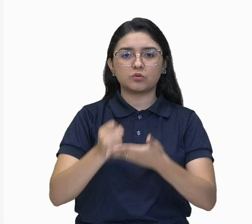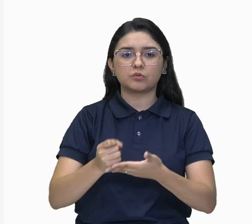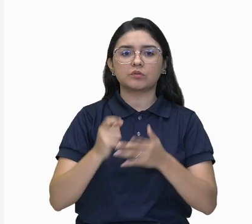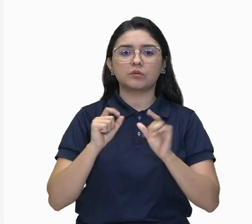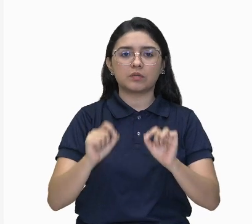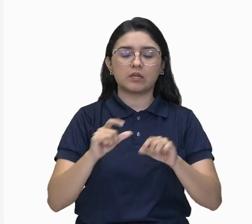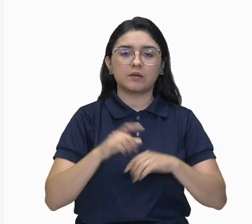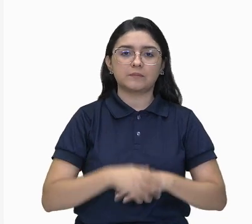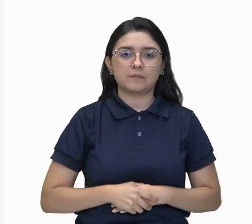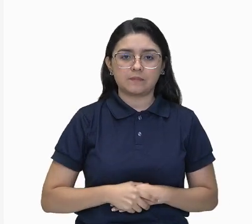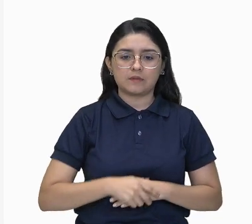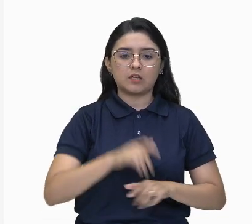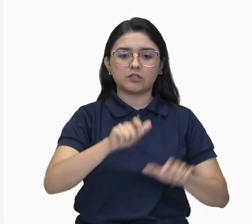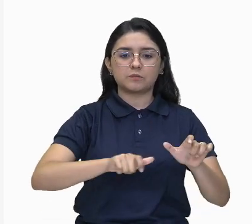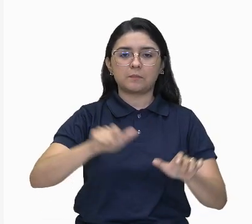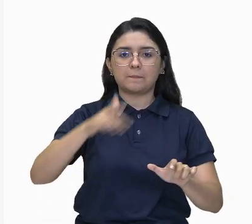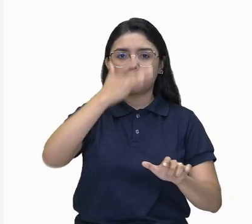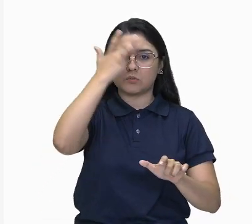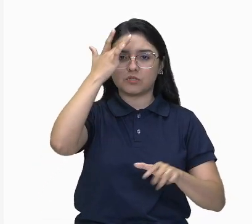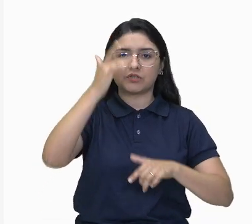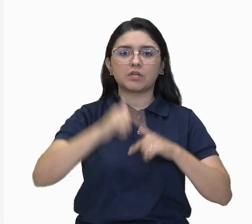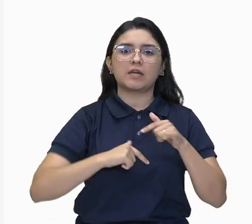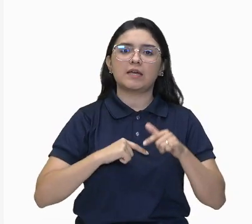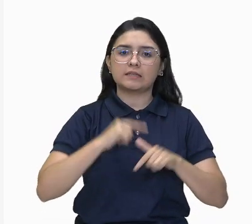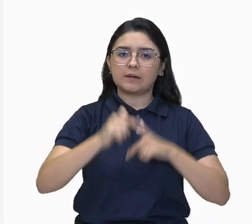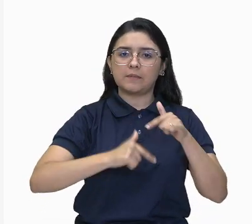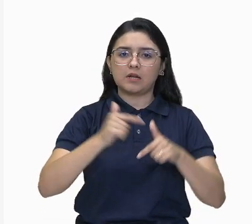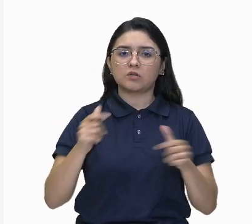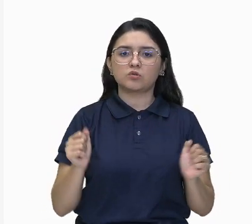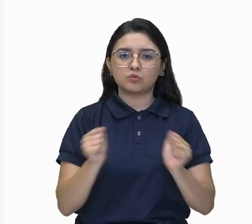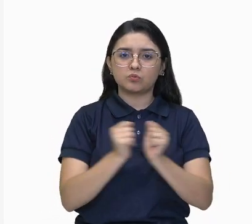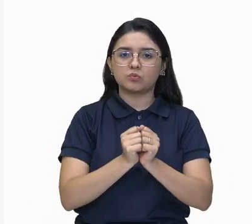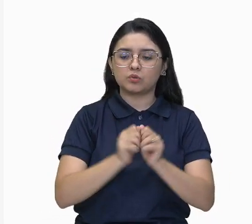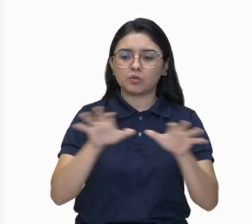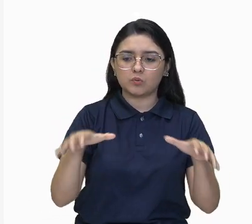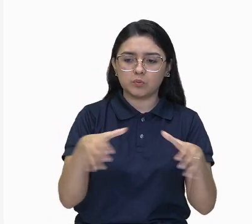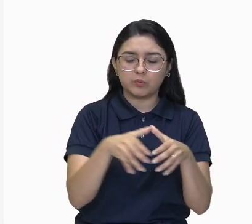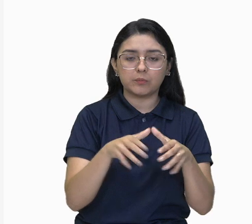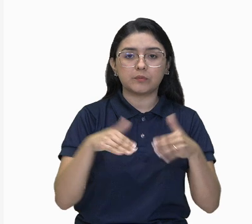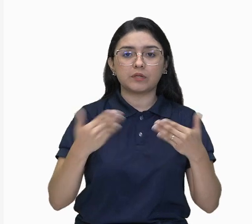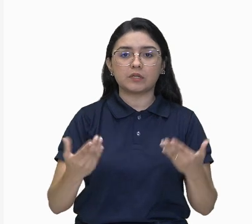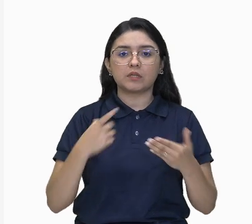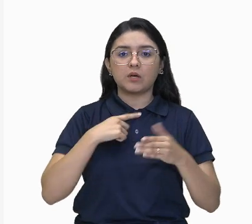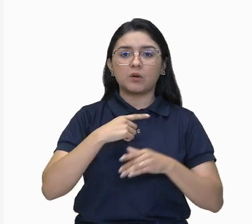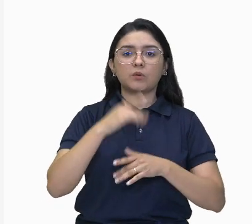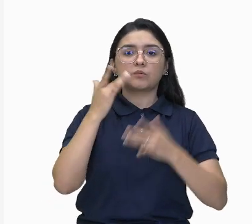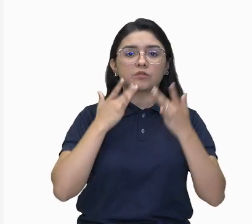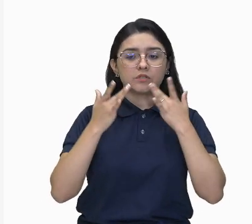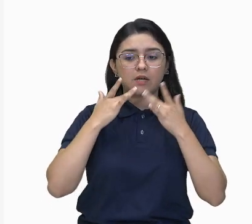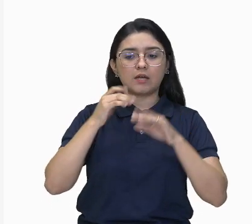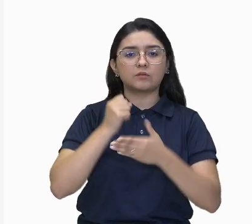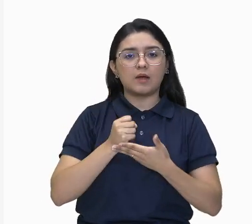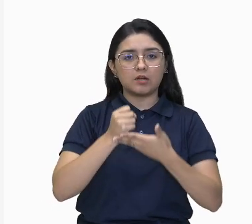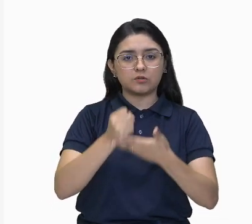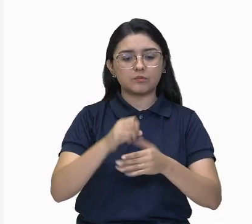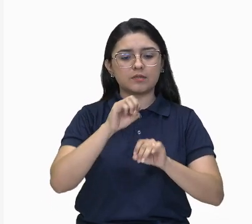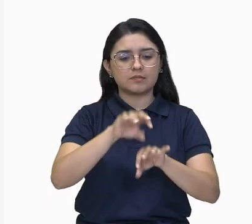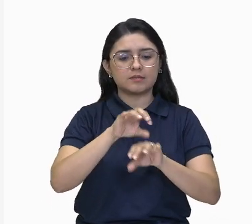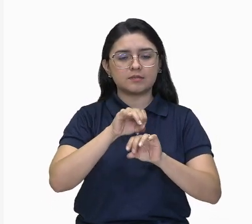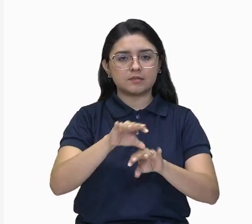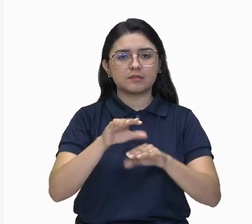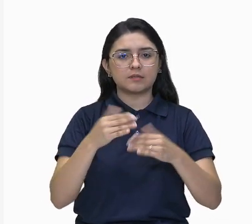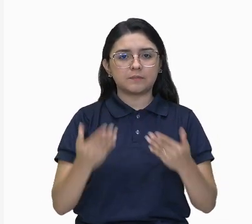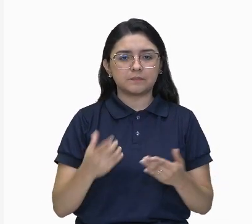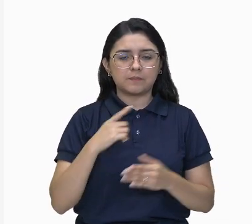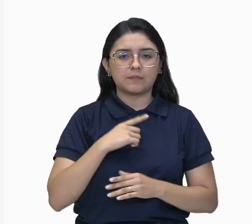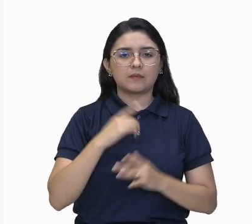em equipe. Tem pessoas que não conseguem trabalhar em equipe e o teatro ele desenvolve isso. É a arte da atuação, é